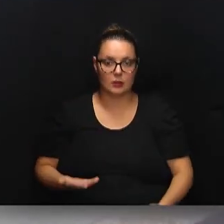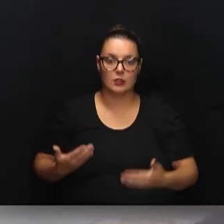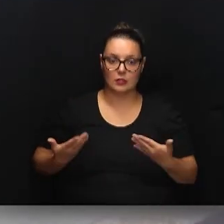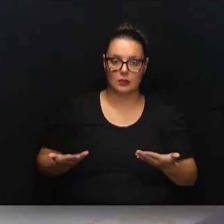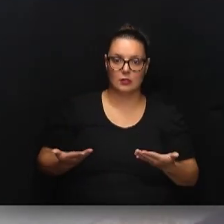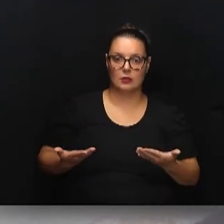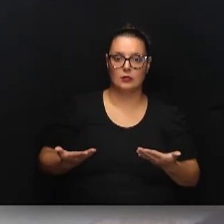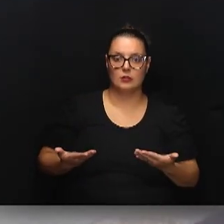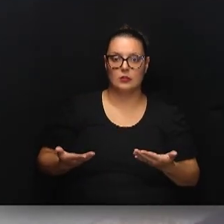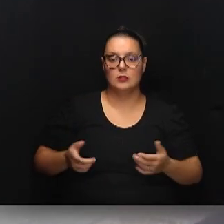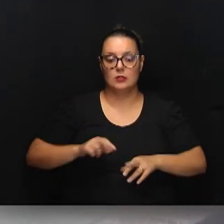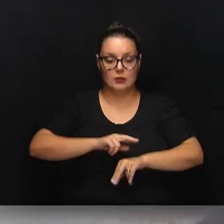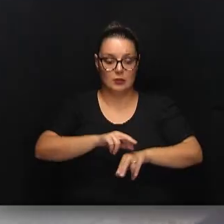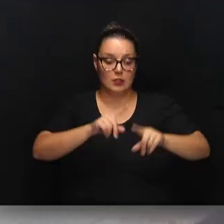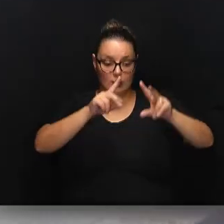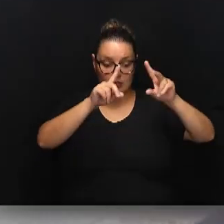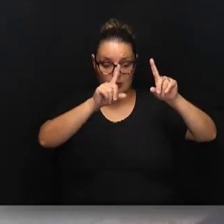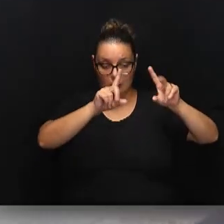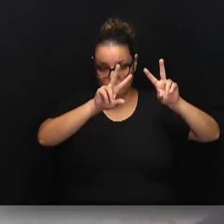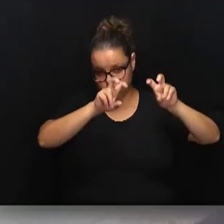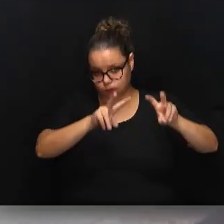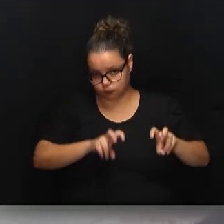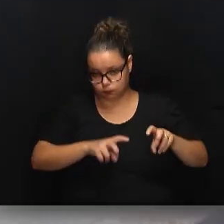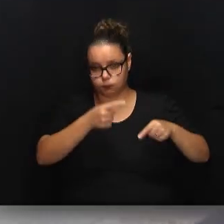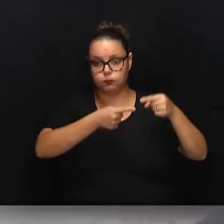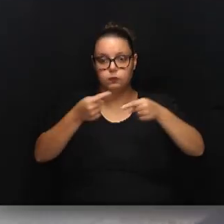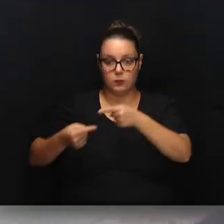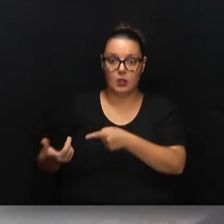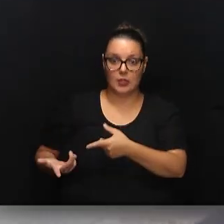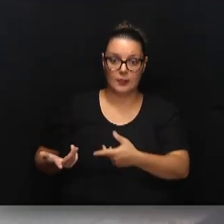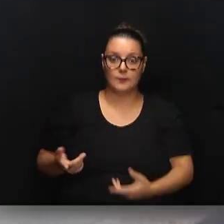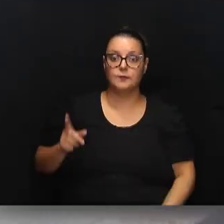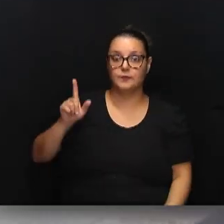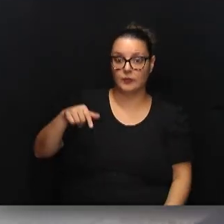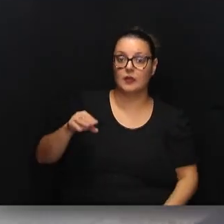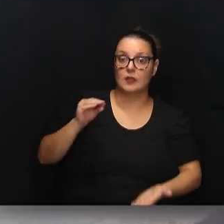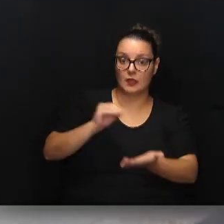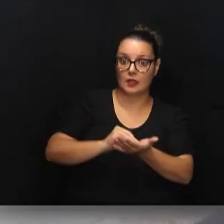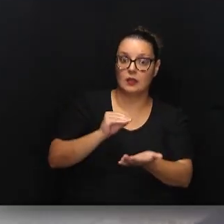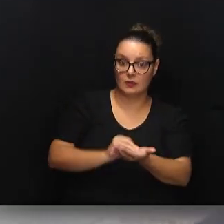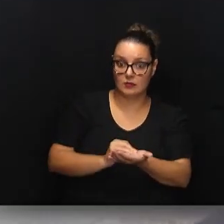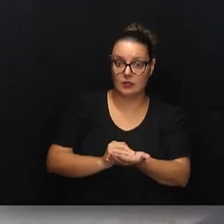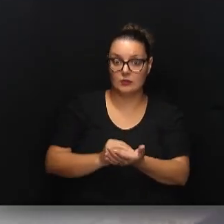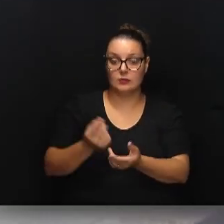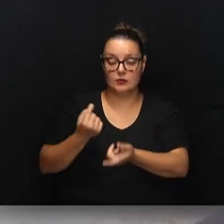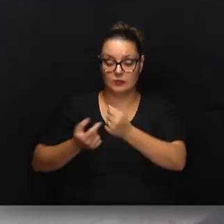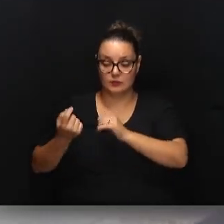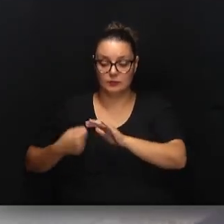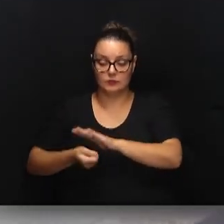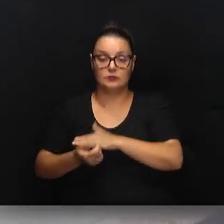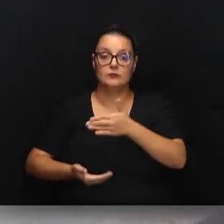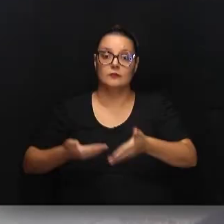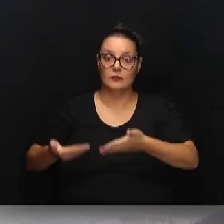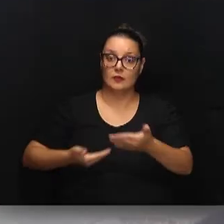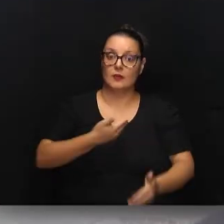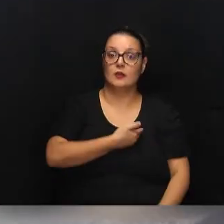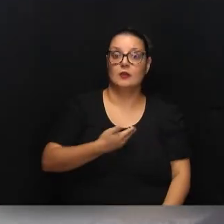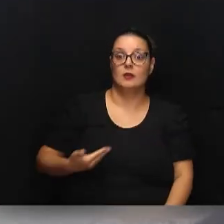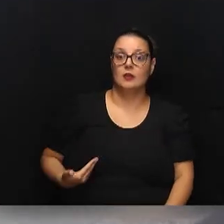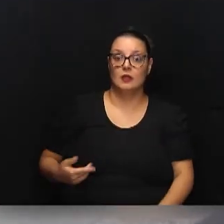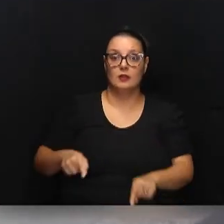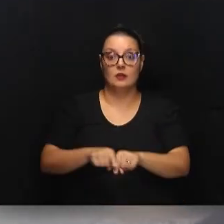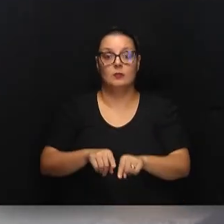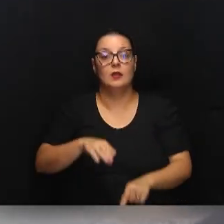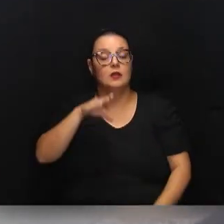entre essas discussões que nós temos feito, são a falta de investimento nos serviços públicos e nos servidores